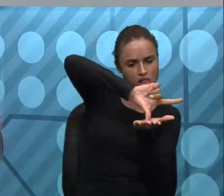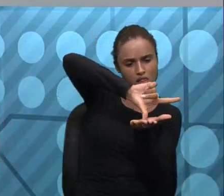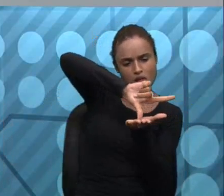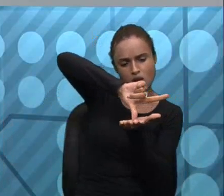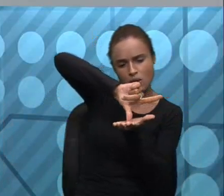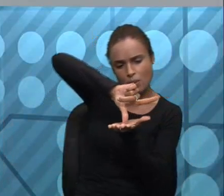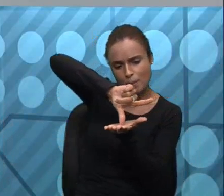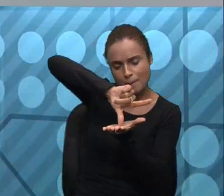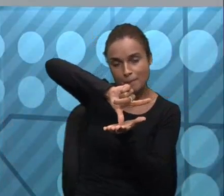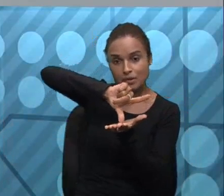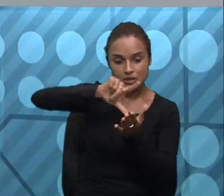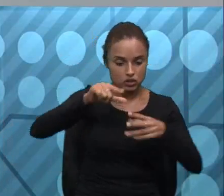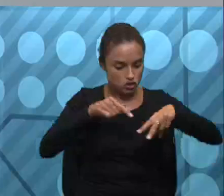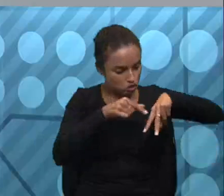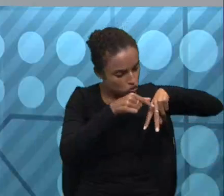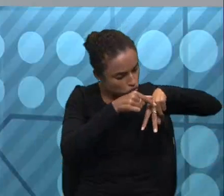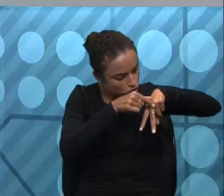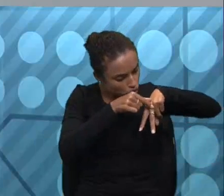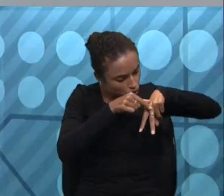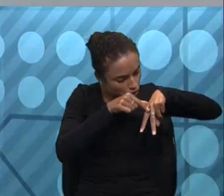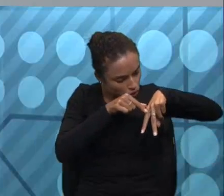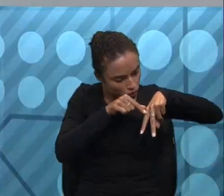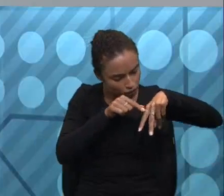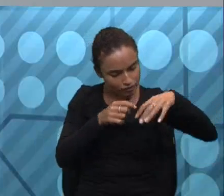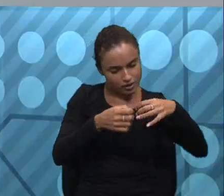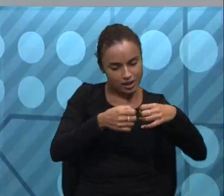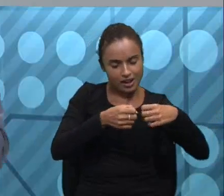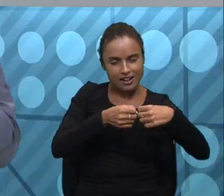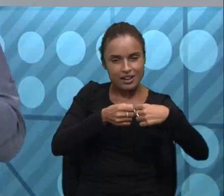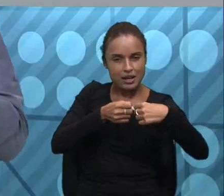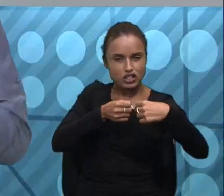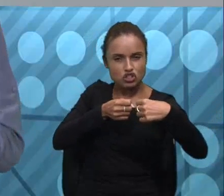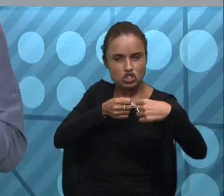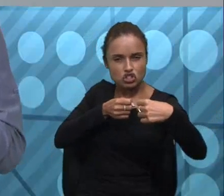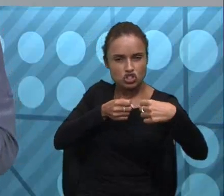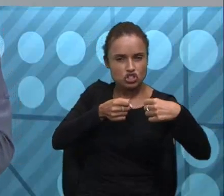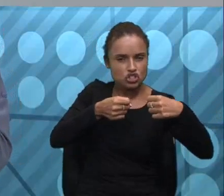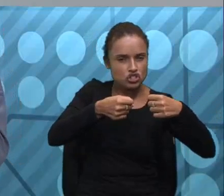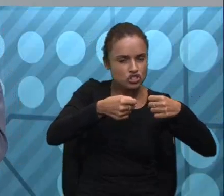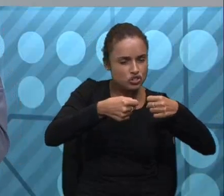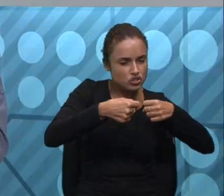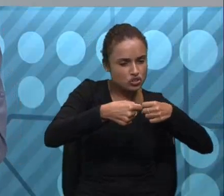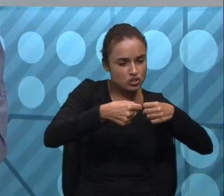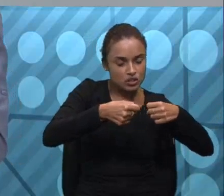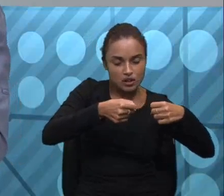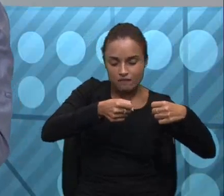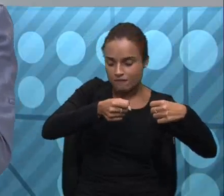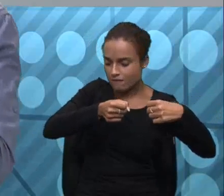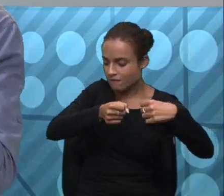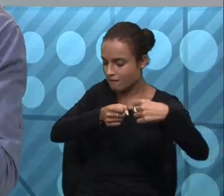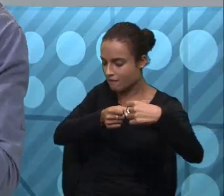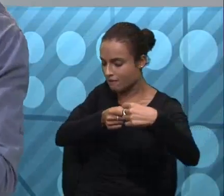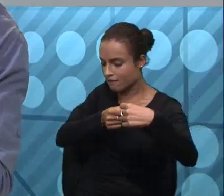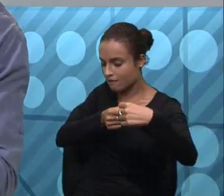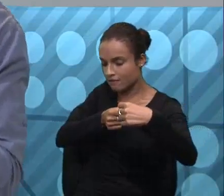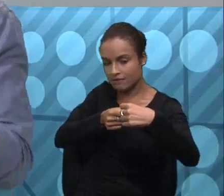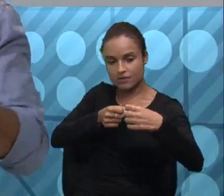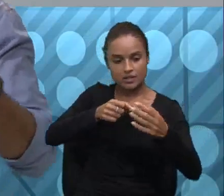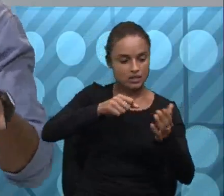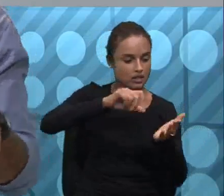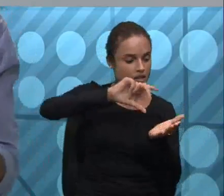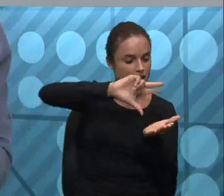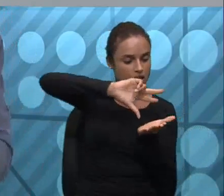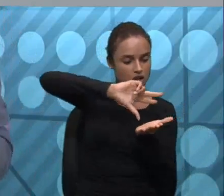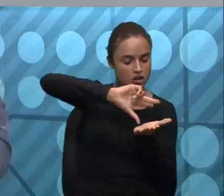uma ligeira flexãozinha. Depois você dá uma olhada na figura de novo, eu tenho uma ligeira flexão, justamente para que ele traga aquela perna aqui de trás